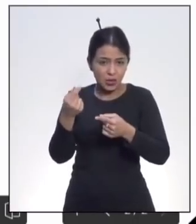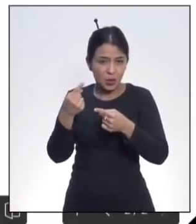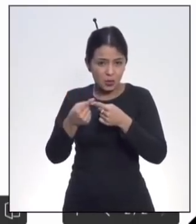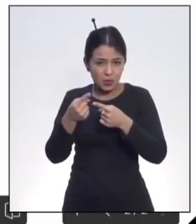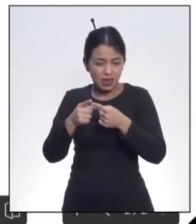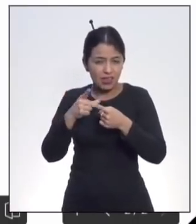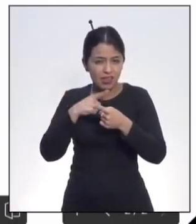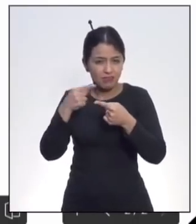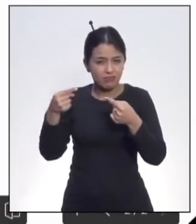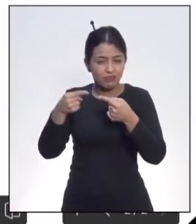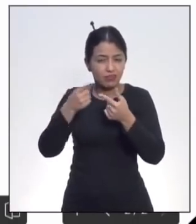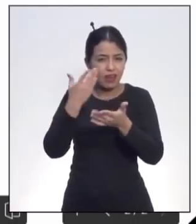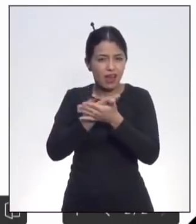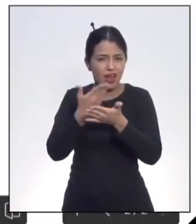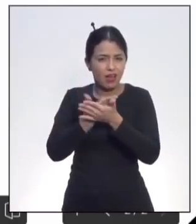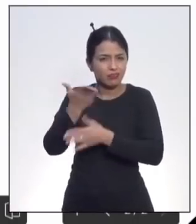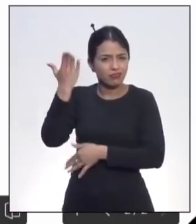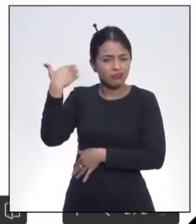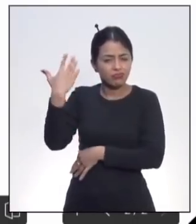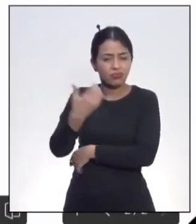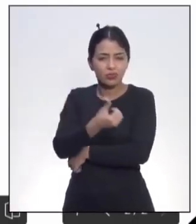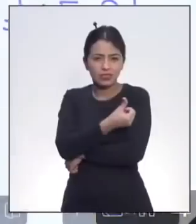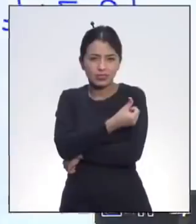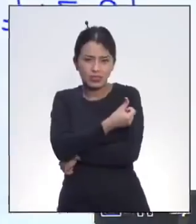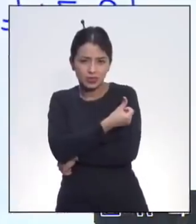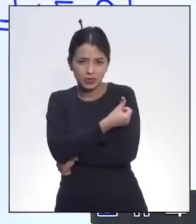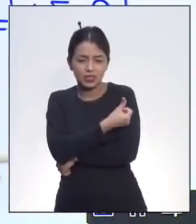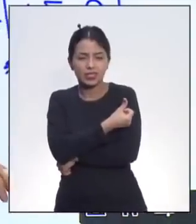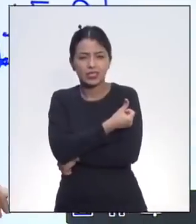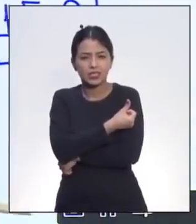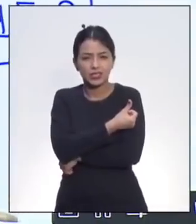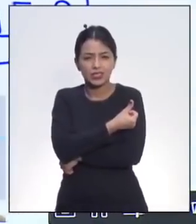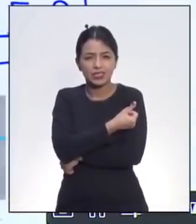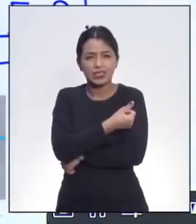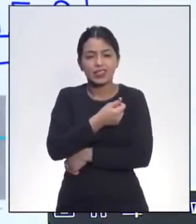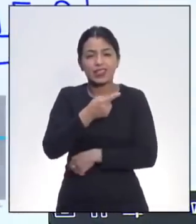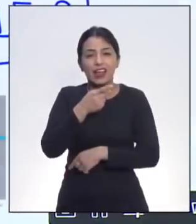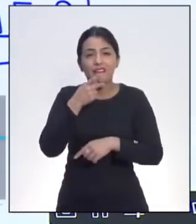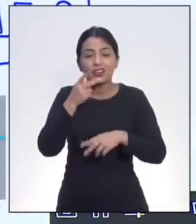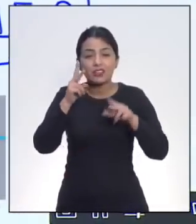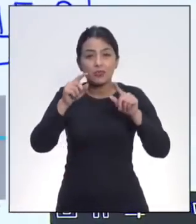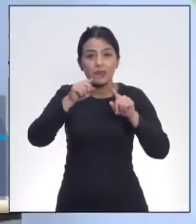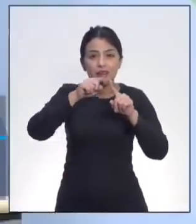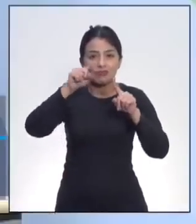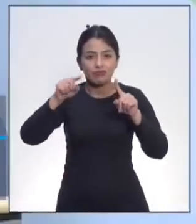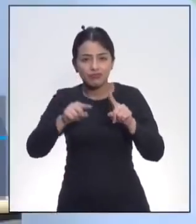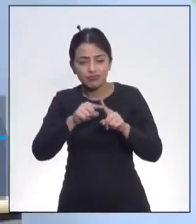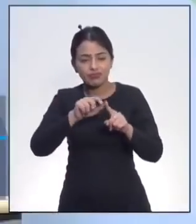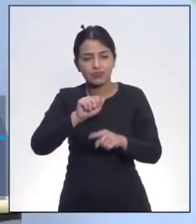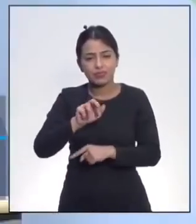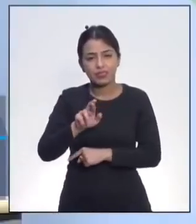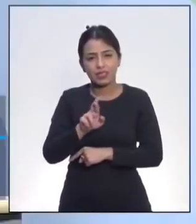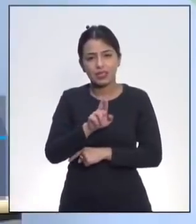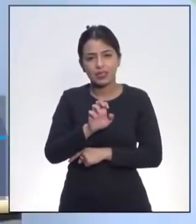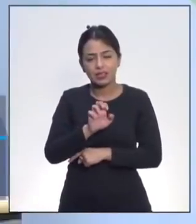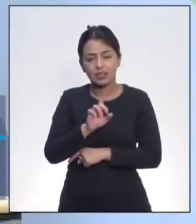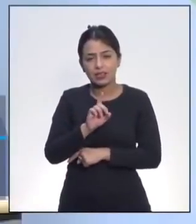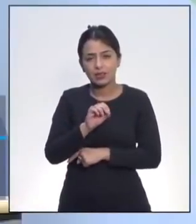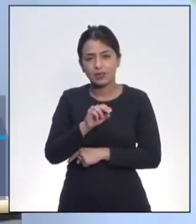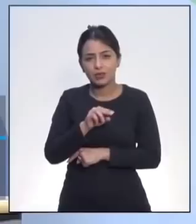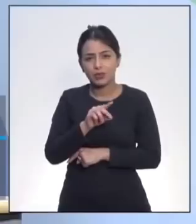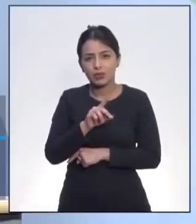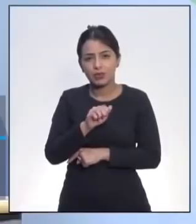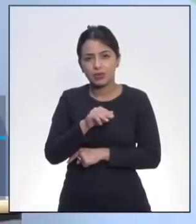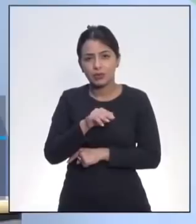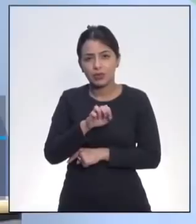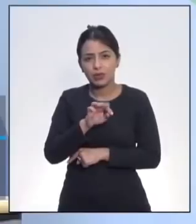6º ano, logo no começo do 2º bimestre, chamada arredondamento. Verdade, eu lembro dessa aula. É